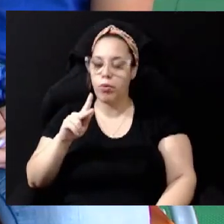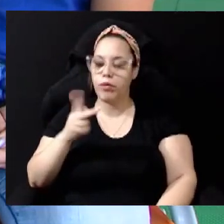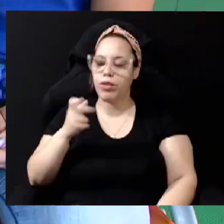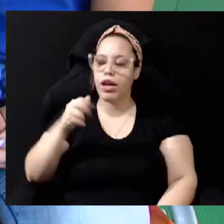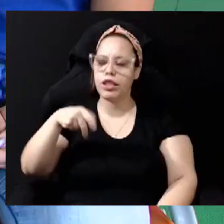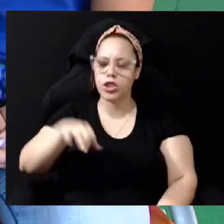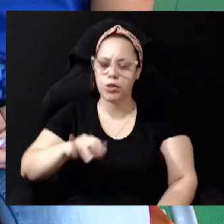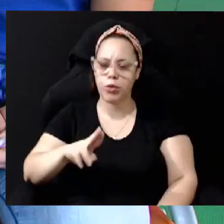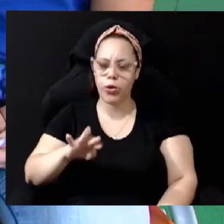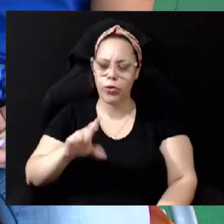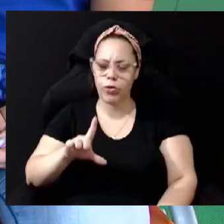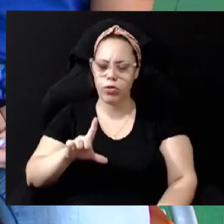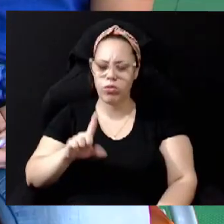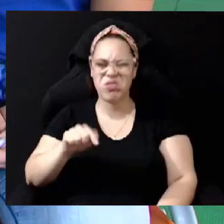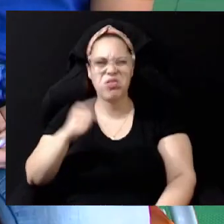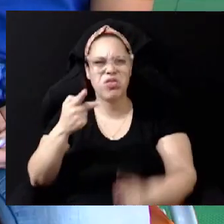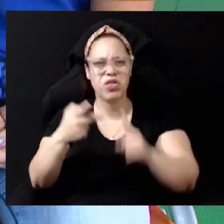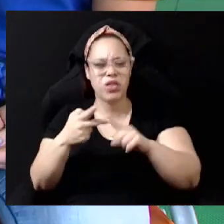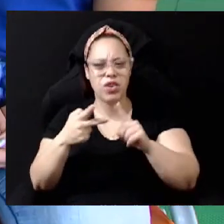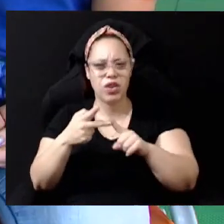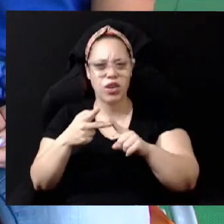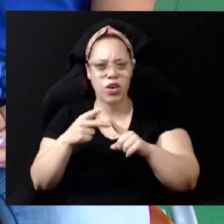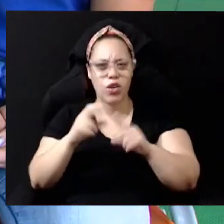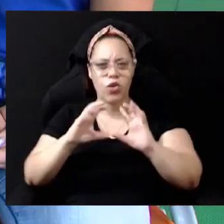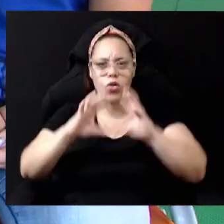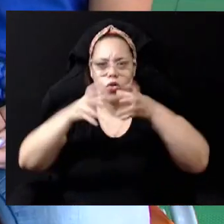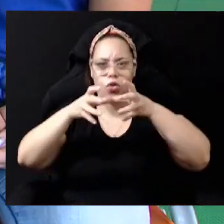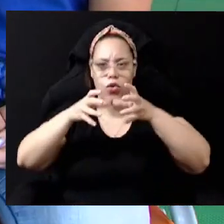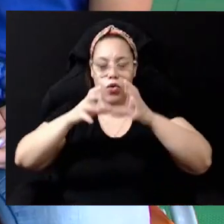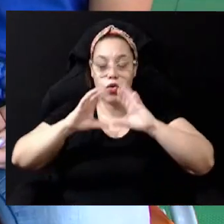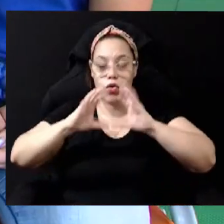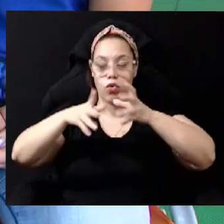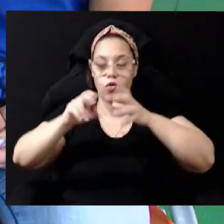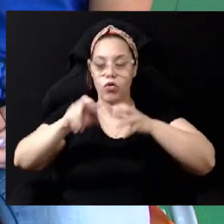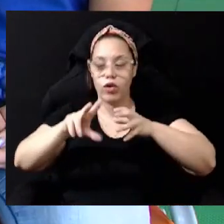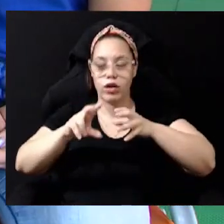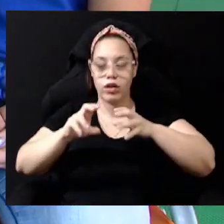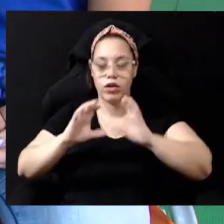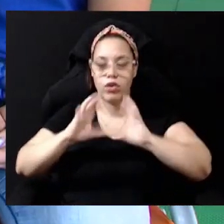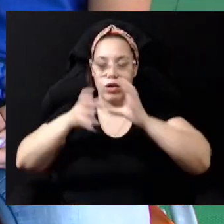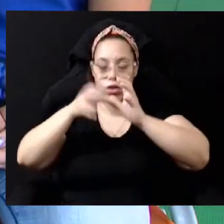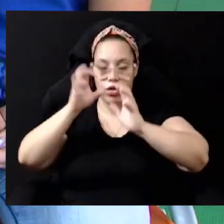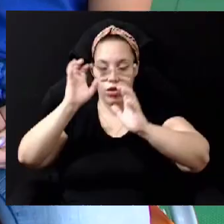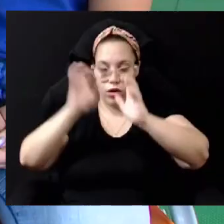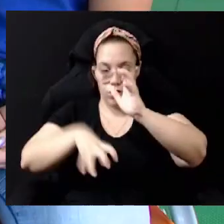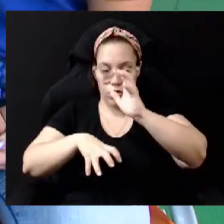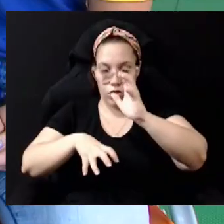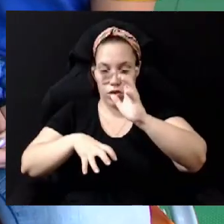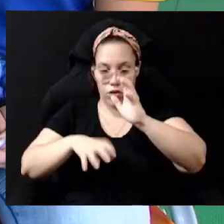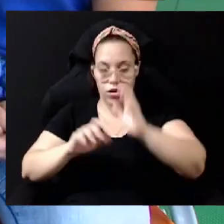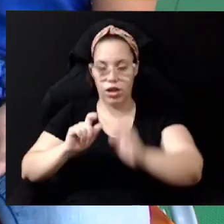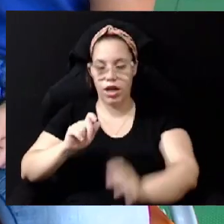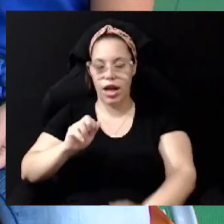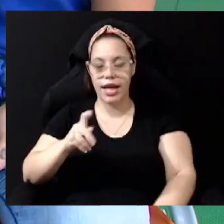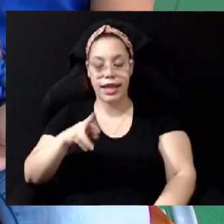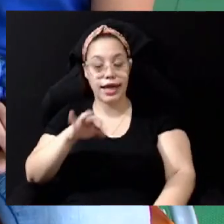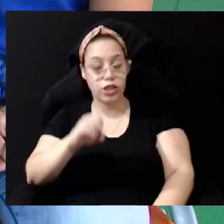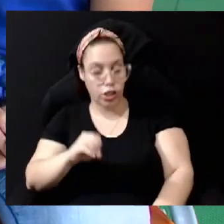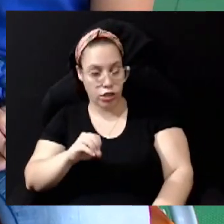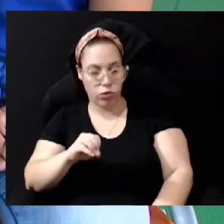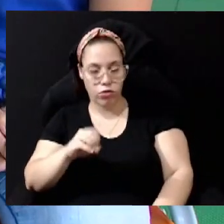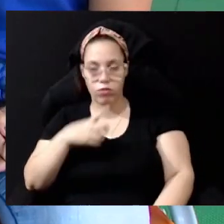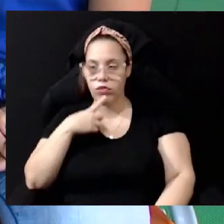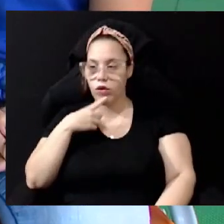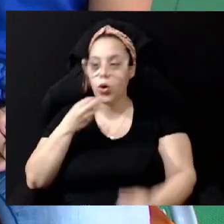um bimestre era handball, o outro era futsal. Vôlei. Não, era vôlei, basquete e atletismo. Olha, atletismo é muito